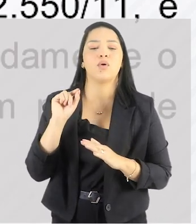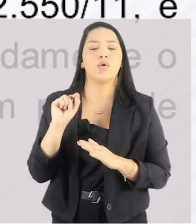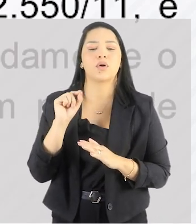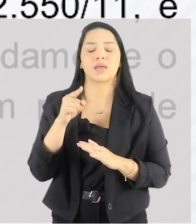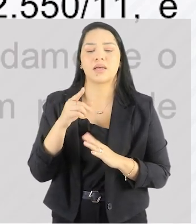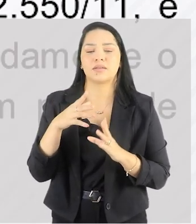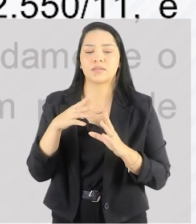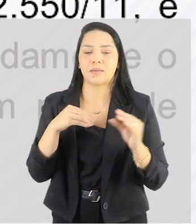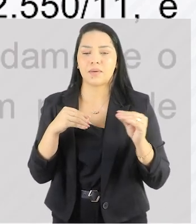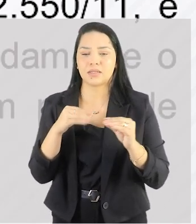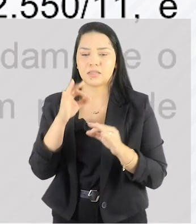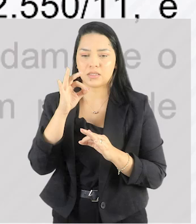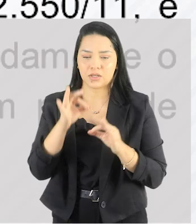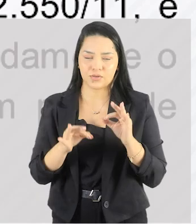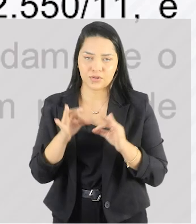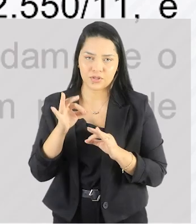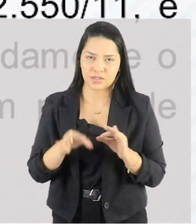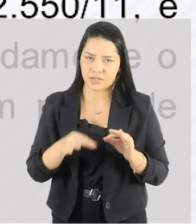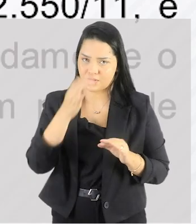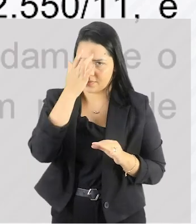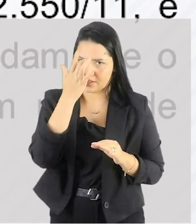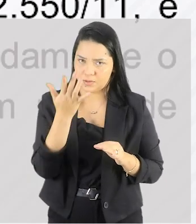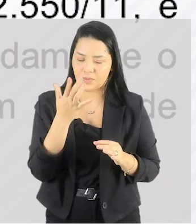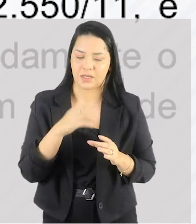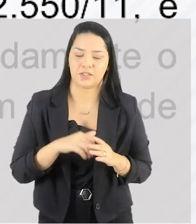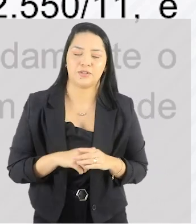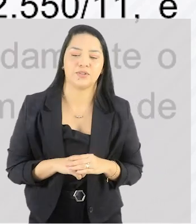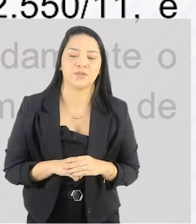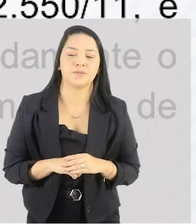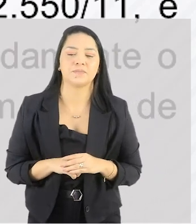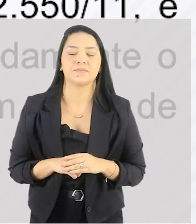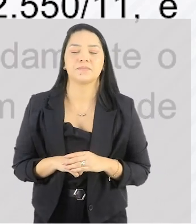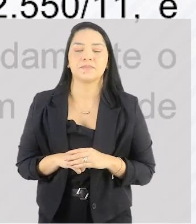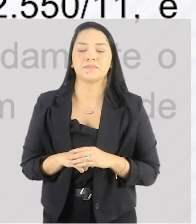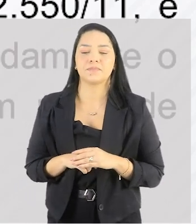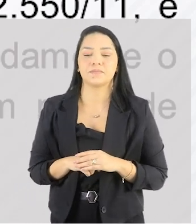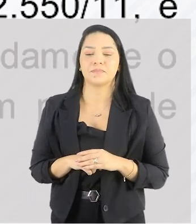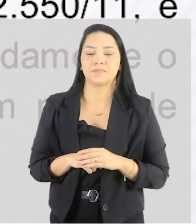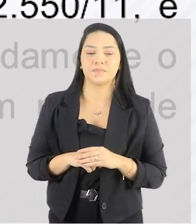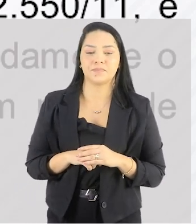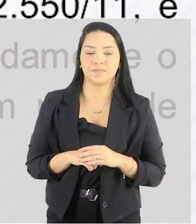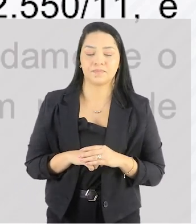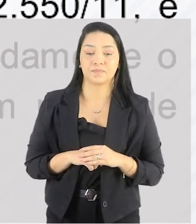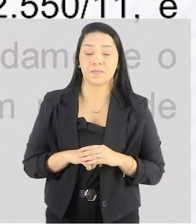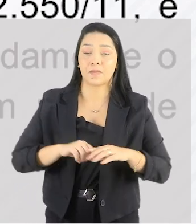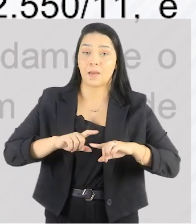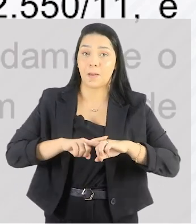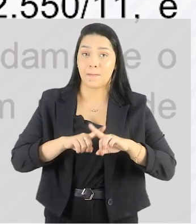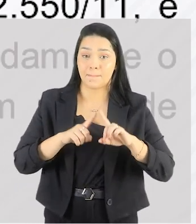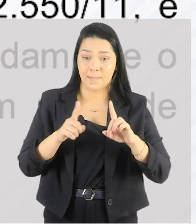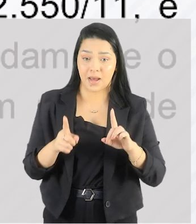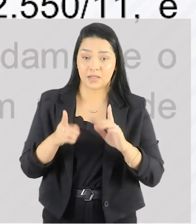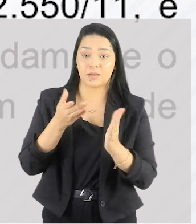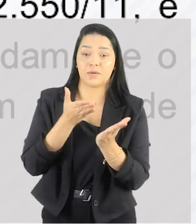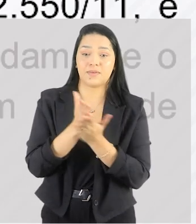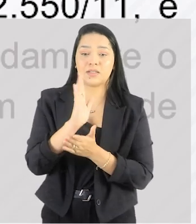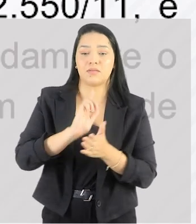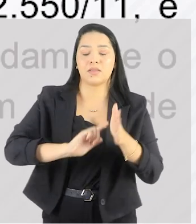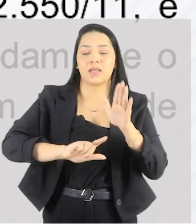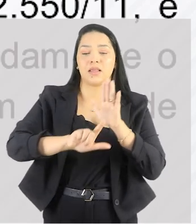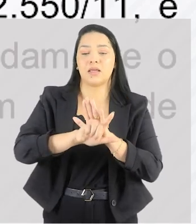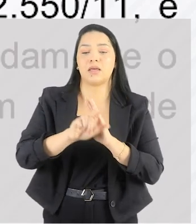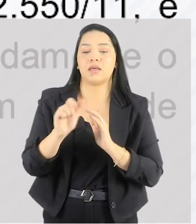Código Penal, fazendo com que eles escapassem da justiça mais facilmente.